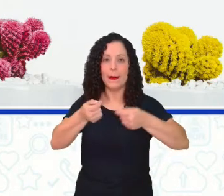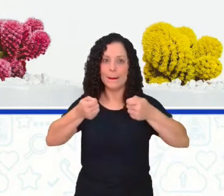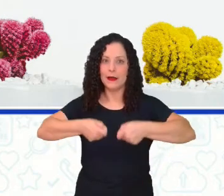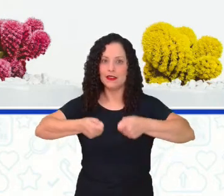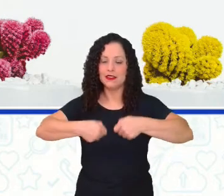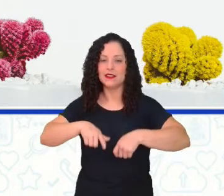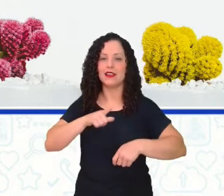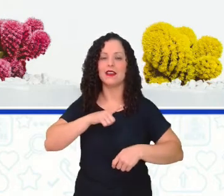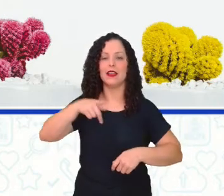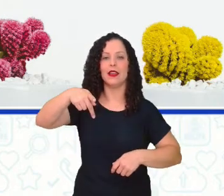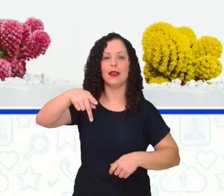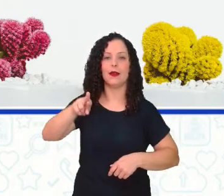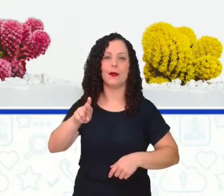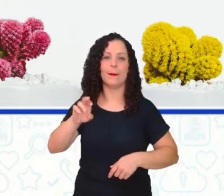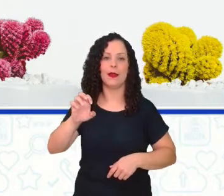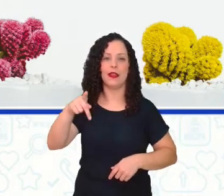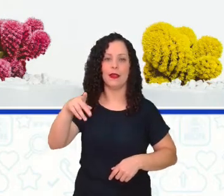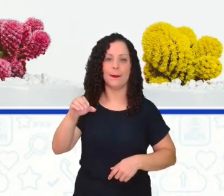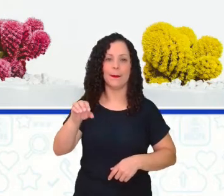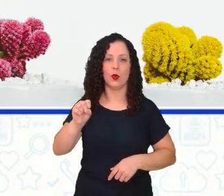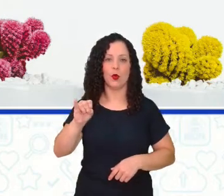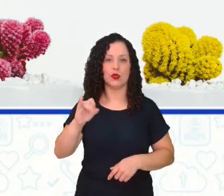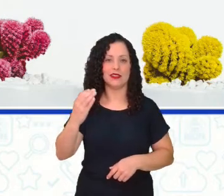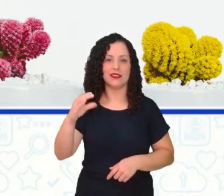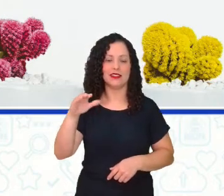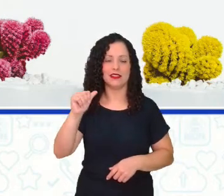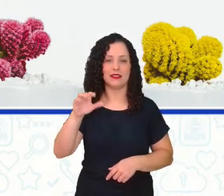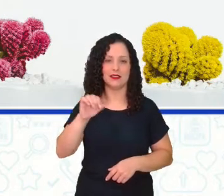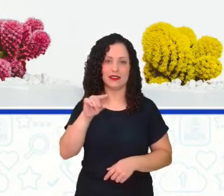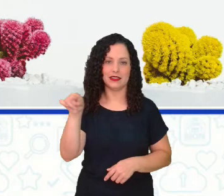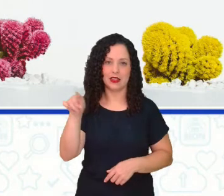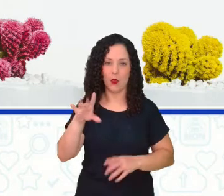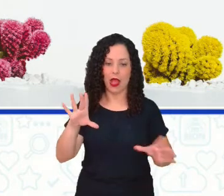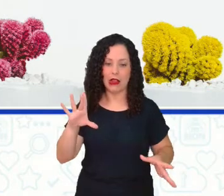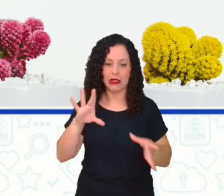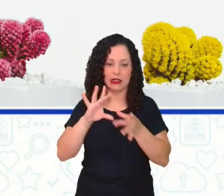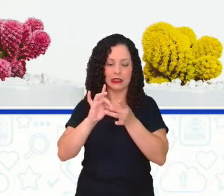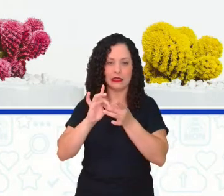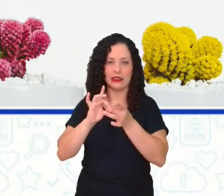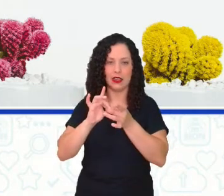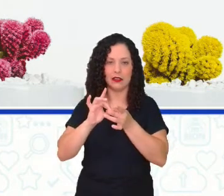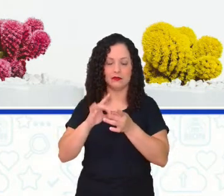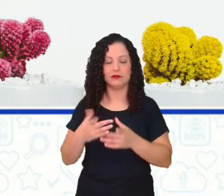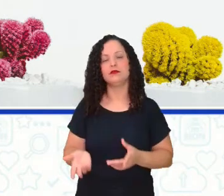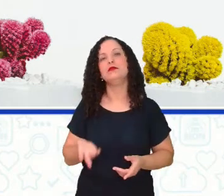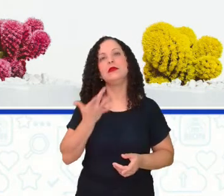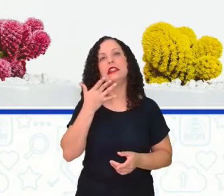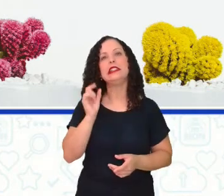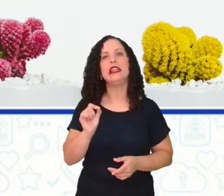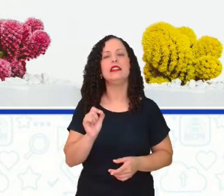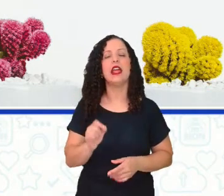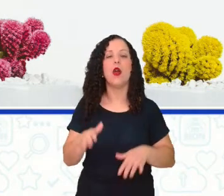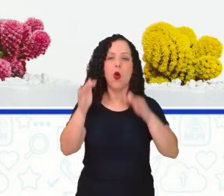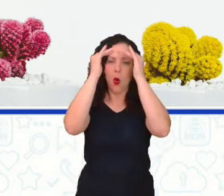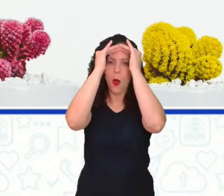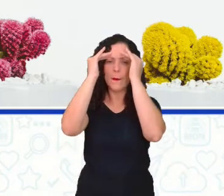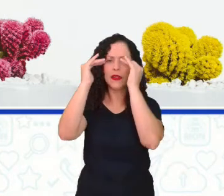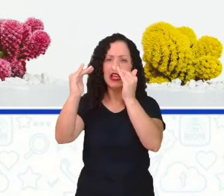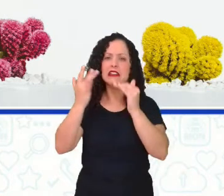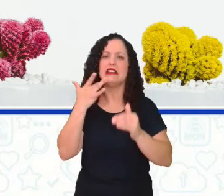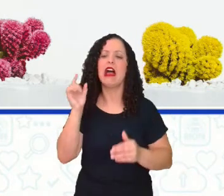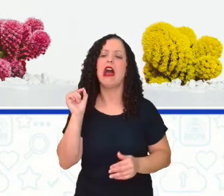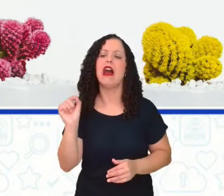preposição, tá certo? Isso significa que ele precisa de uma preposição para se ligar ao objeto. Quem obedece, obedece a quem.